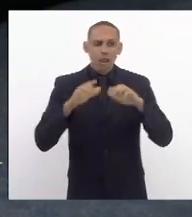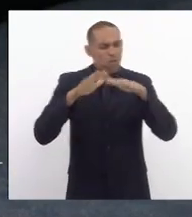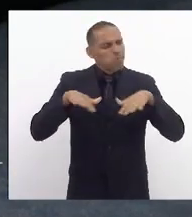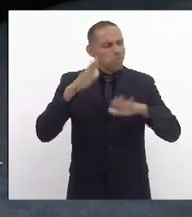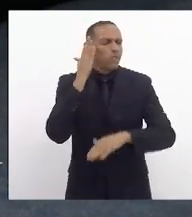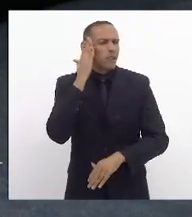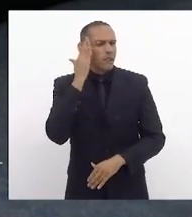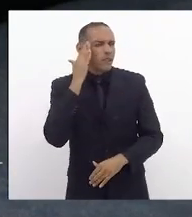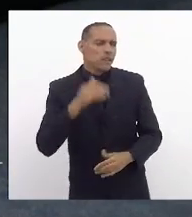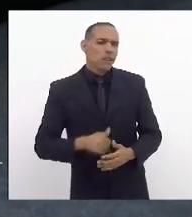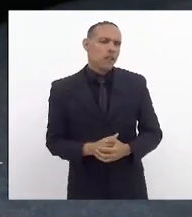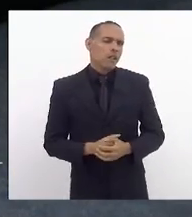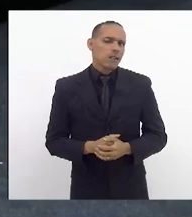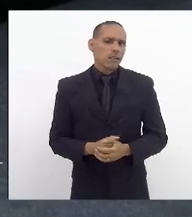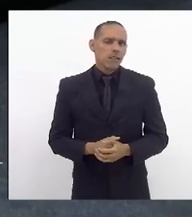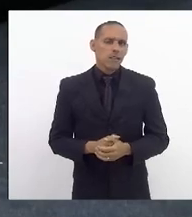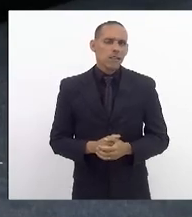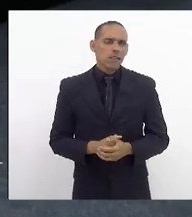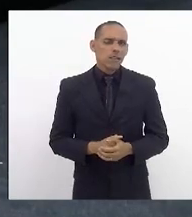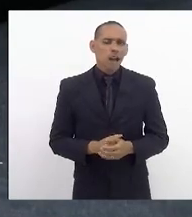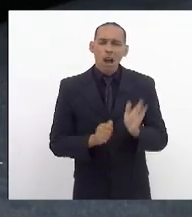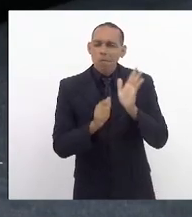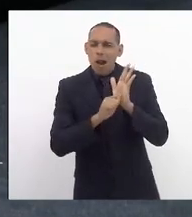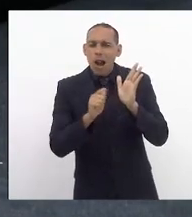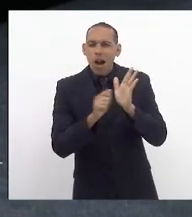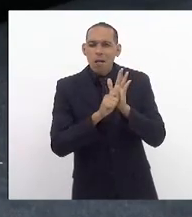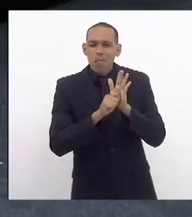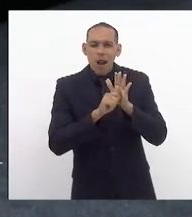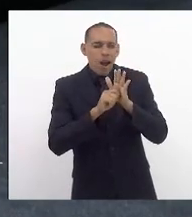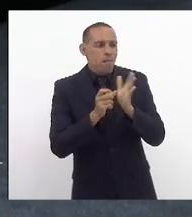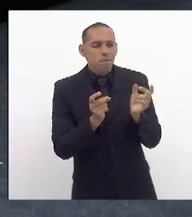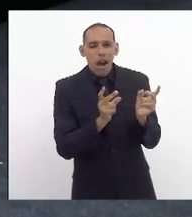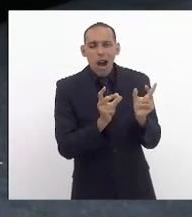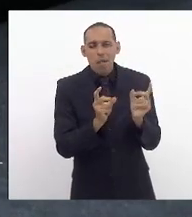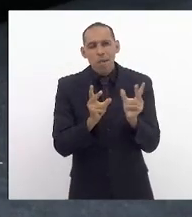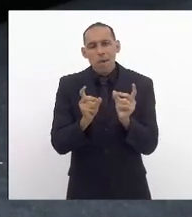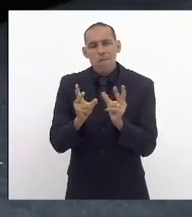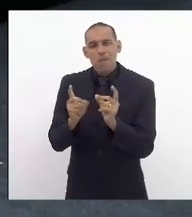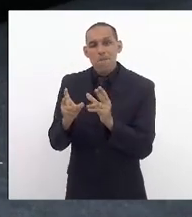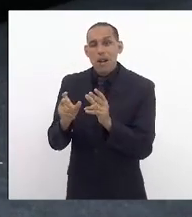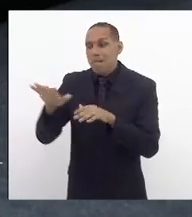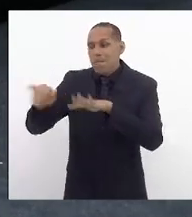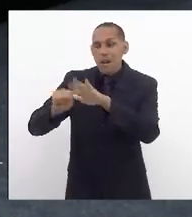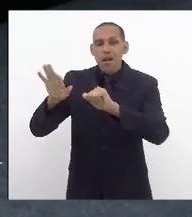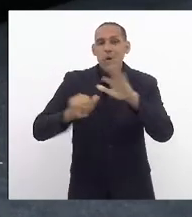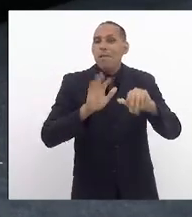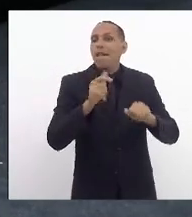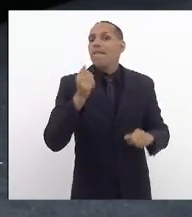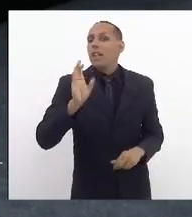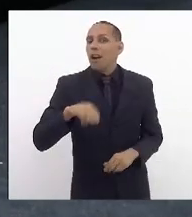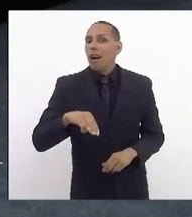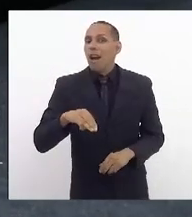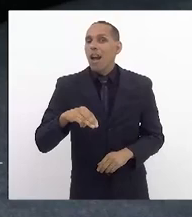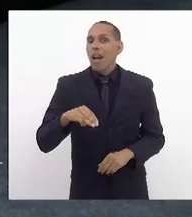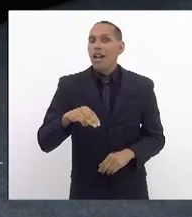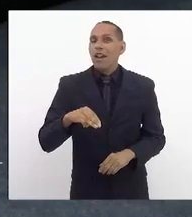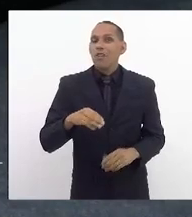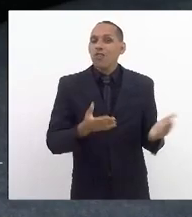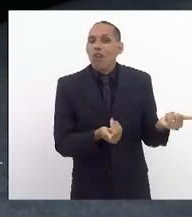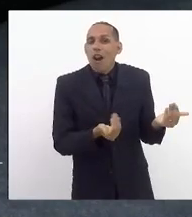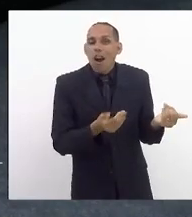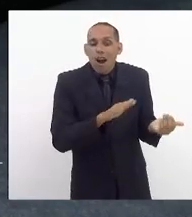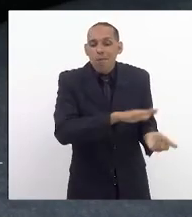sabem, o tráfico de drogas tem recrutado cada vez mais menores por saber